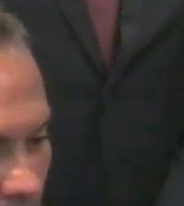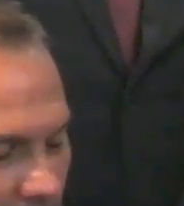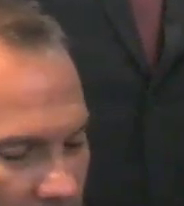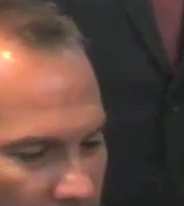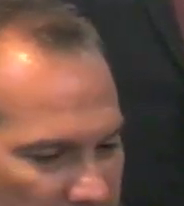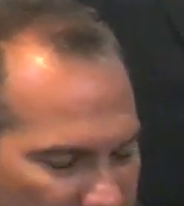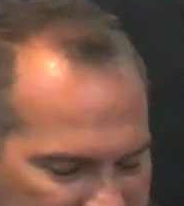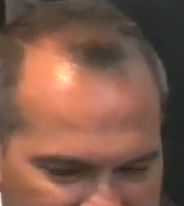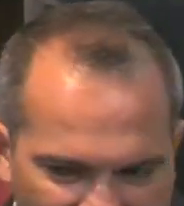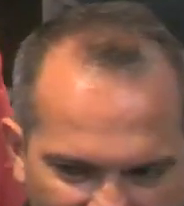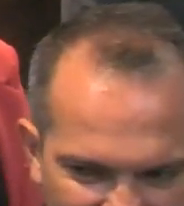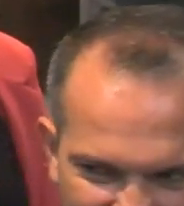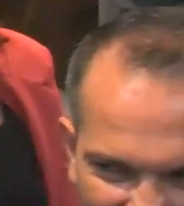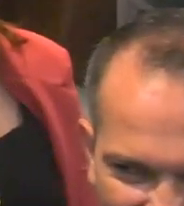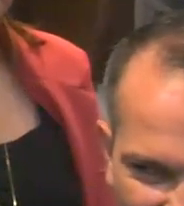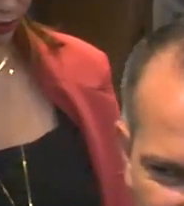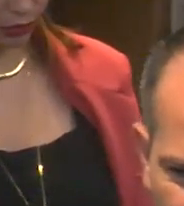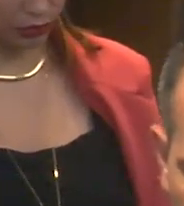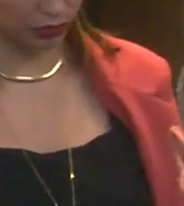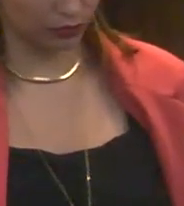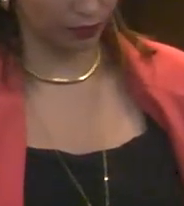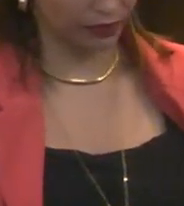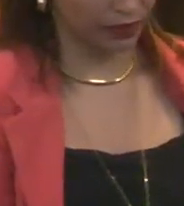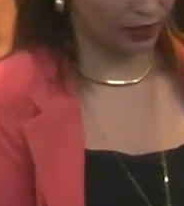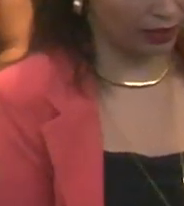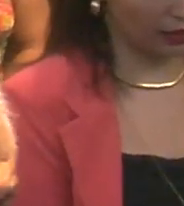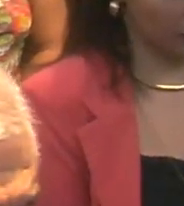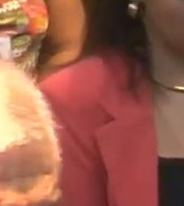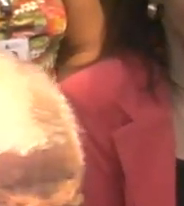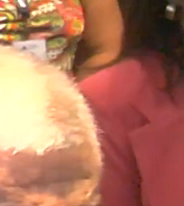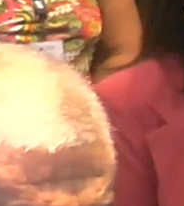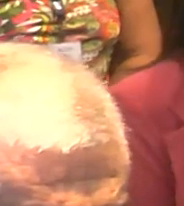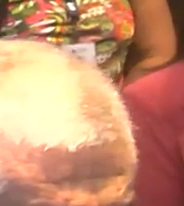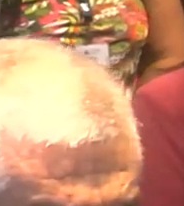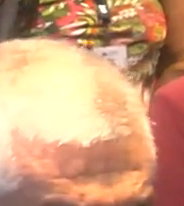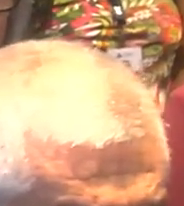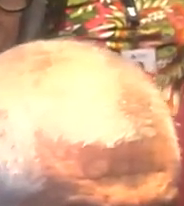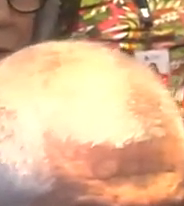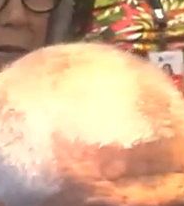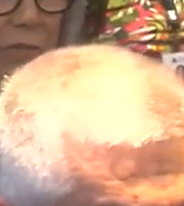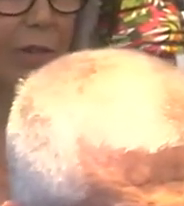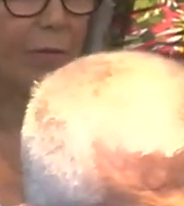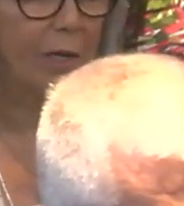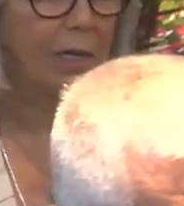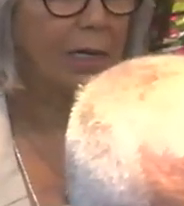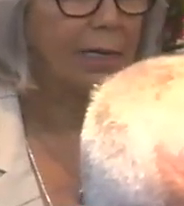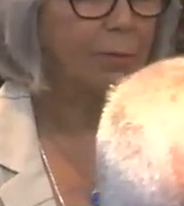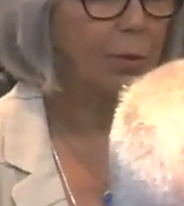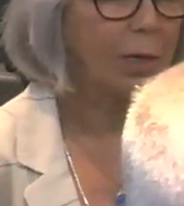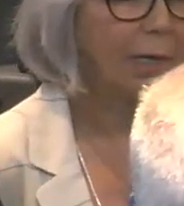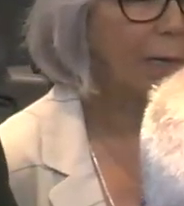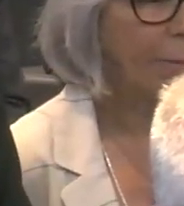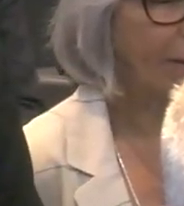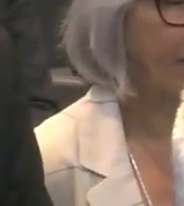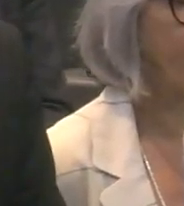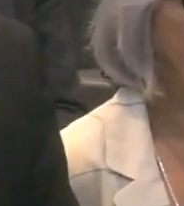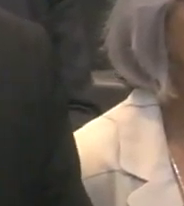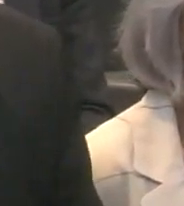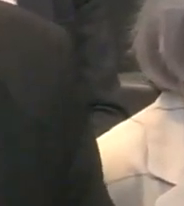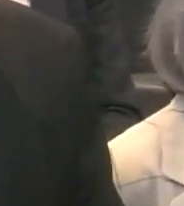olaro que ostentas estrelado V comde louro desta flâmula